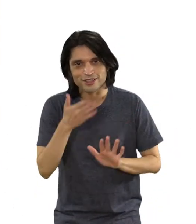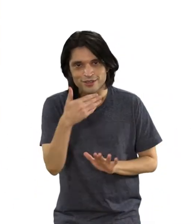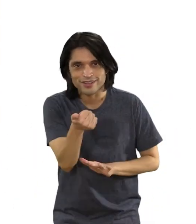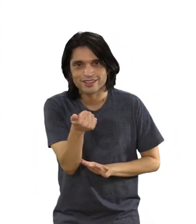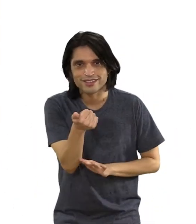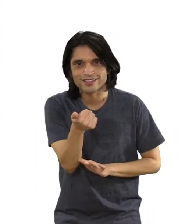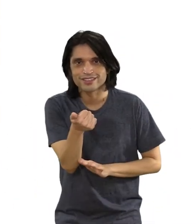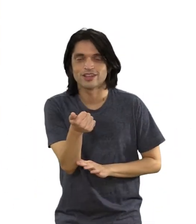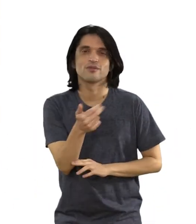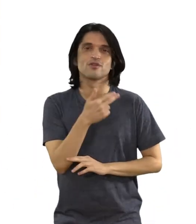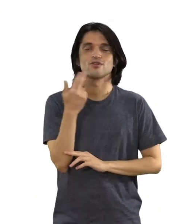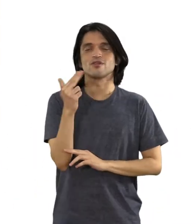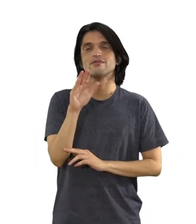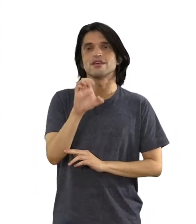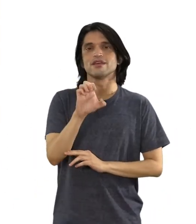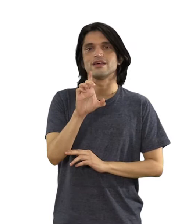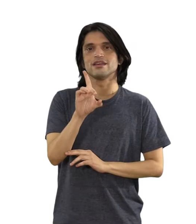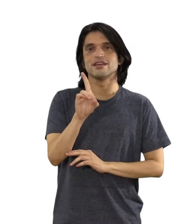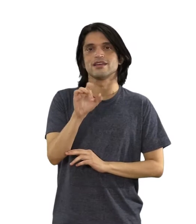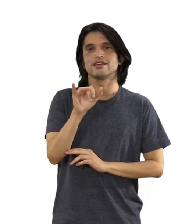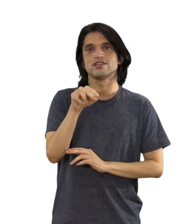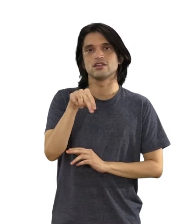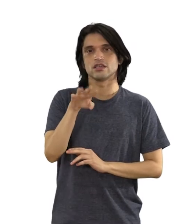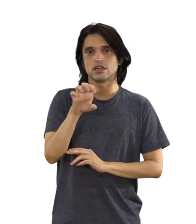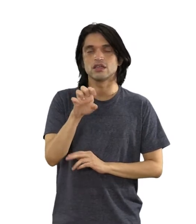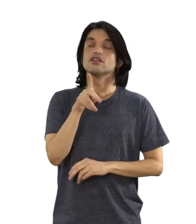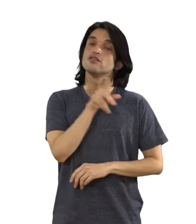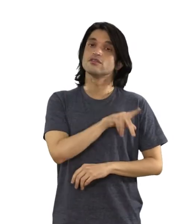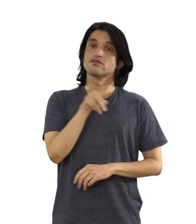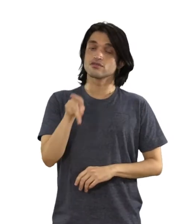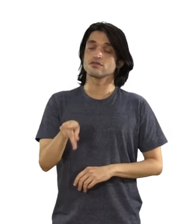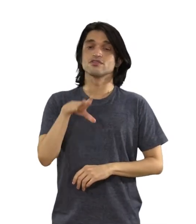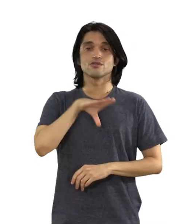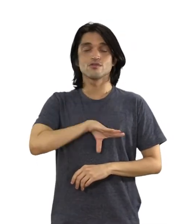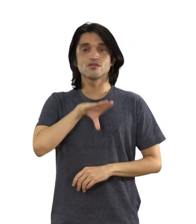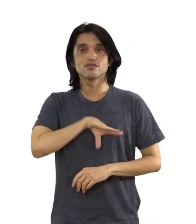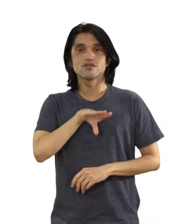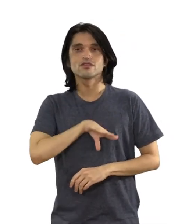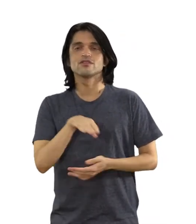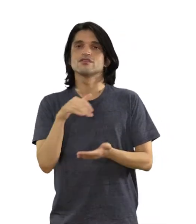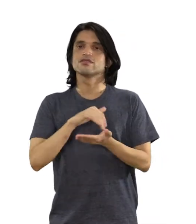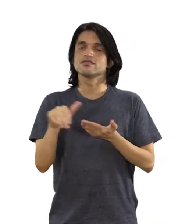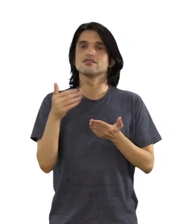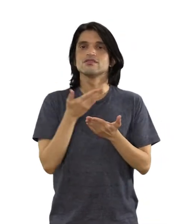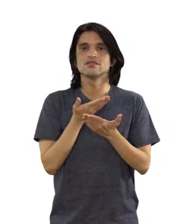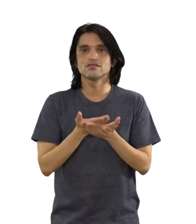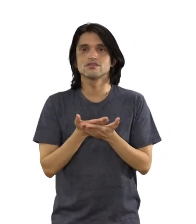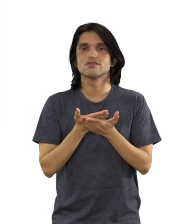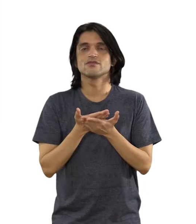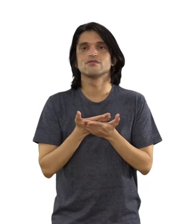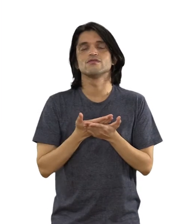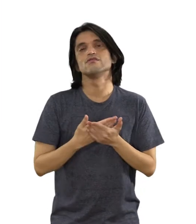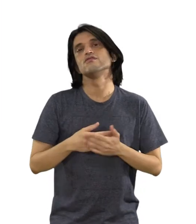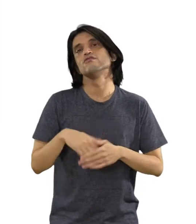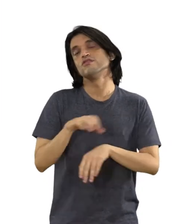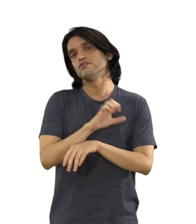Olá pessoal, tudo bem? Meu nome é Edine Gomes, eu sou professora de Língua Portuguesa da Secretaria de